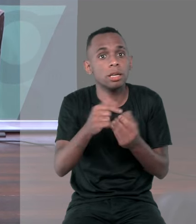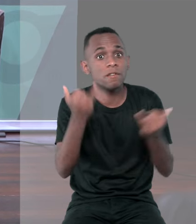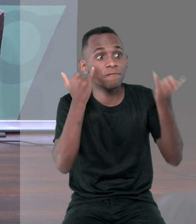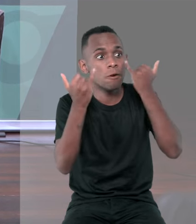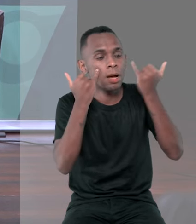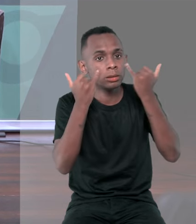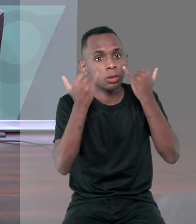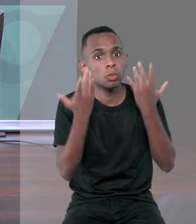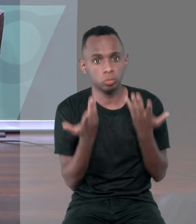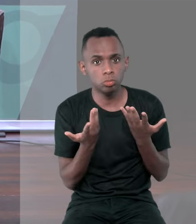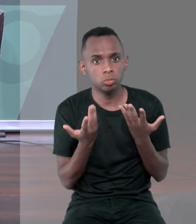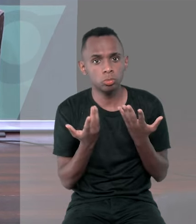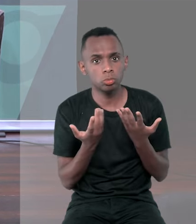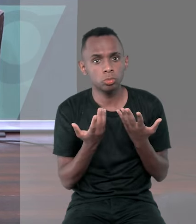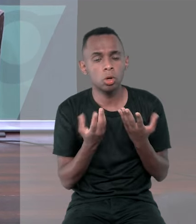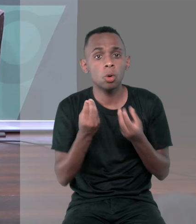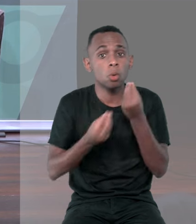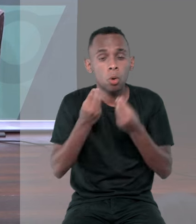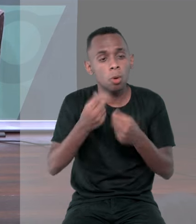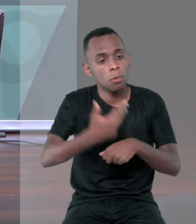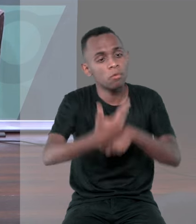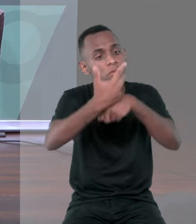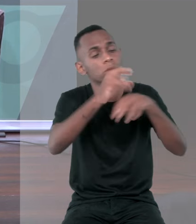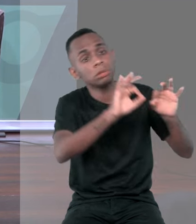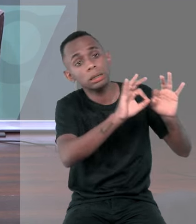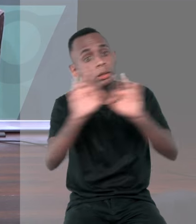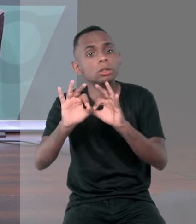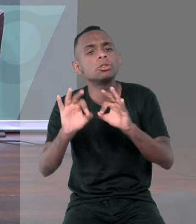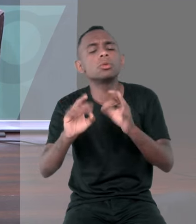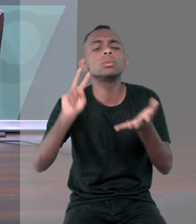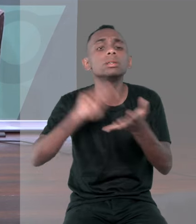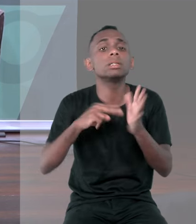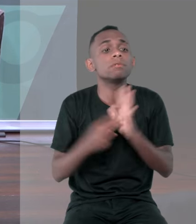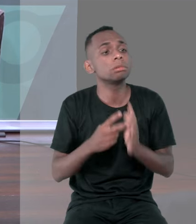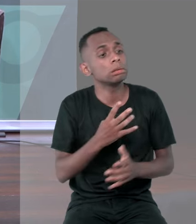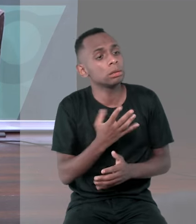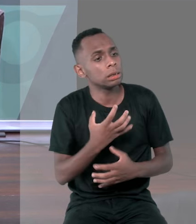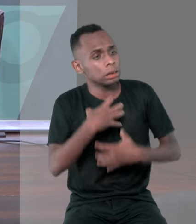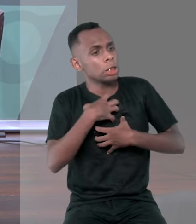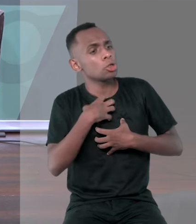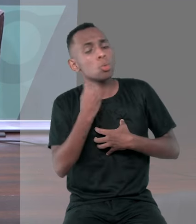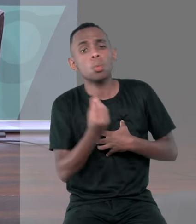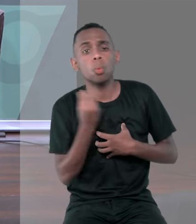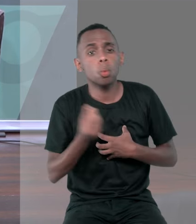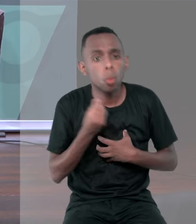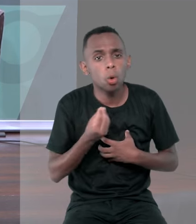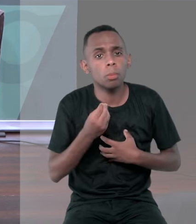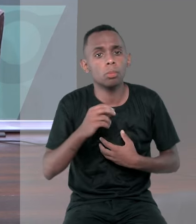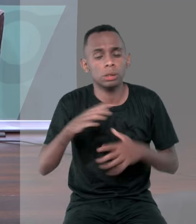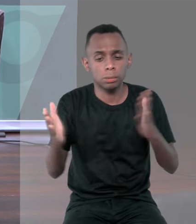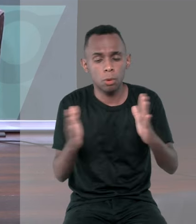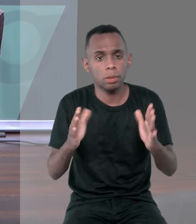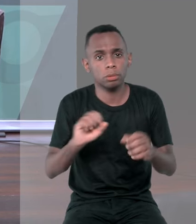essa notícia, né? E como que esse vídeo chegou até você e o que que representou esse movimento de censura.